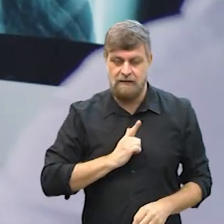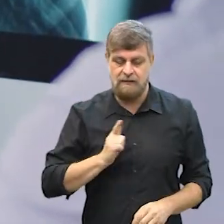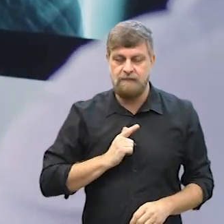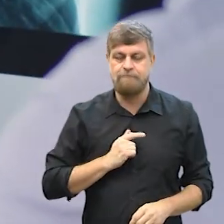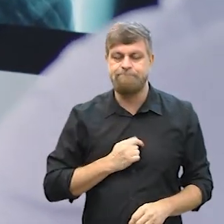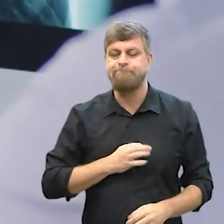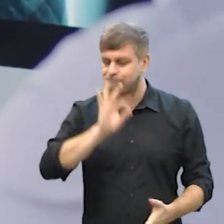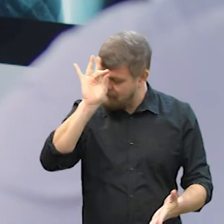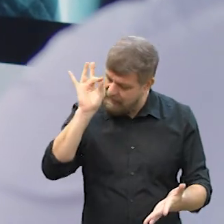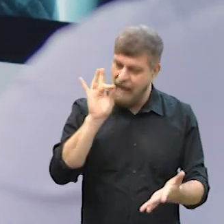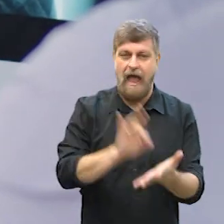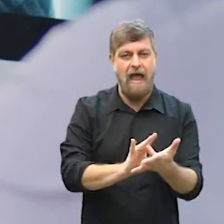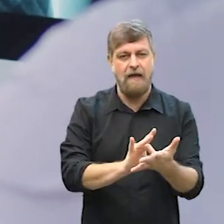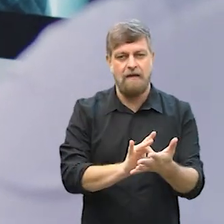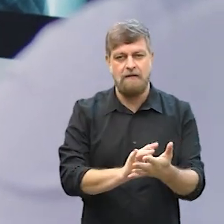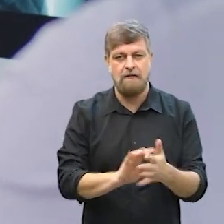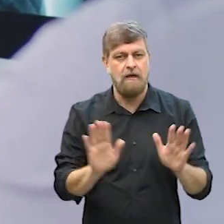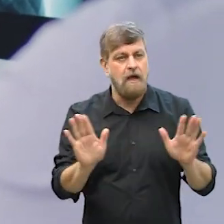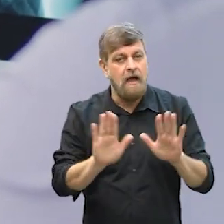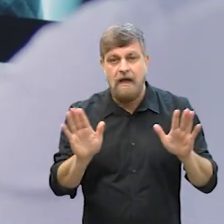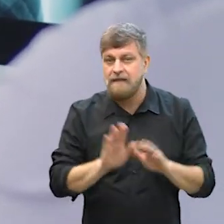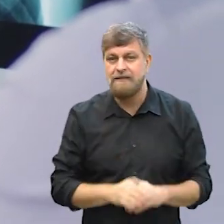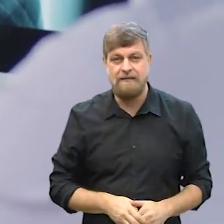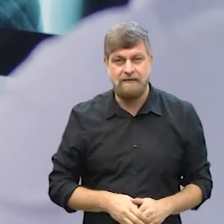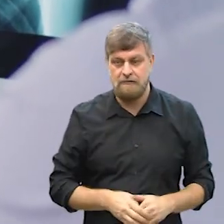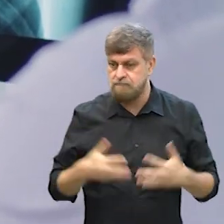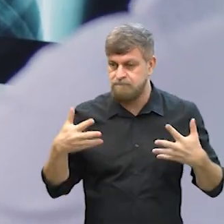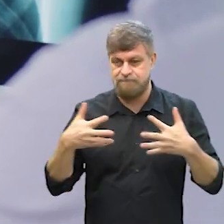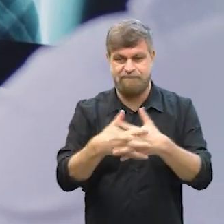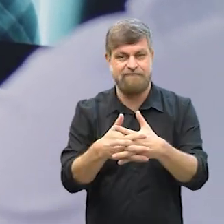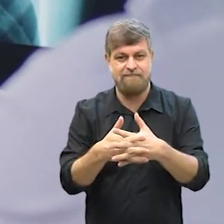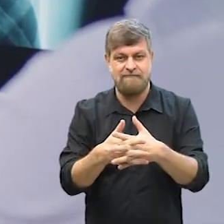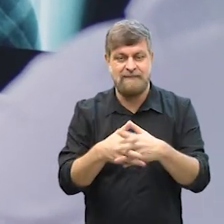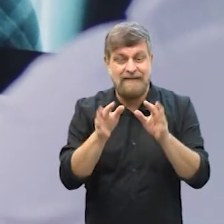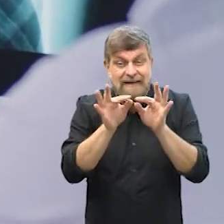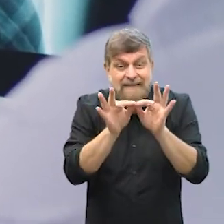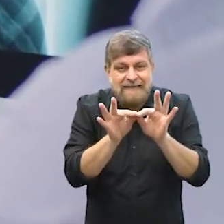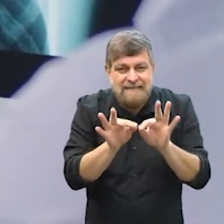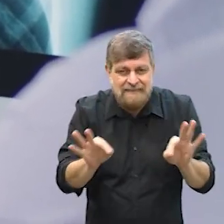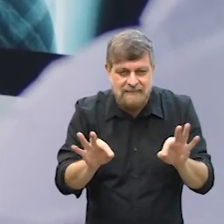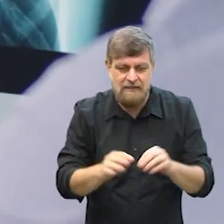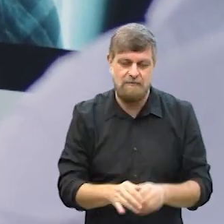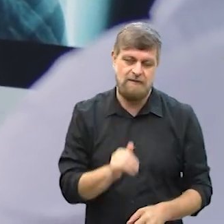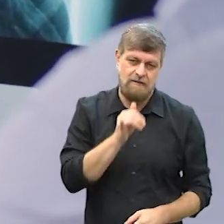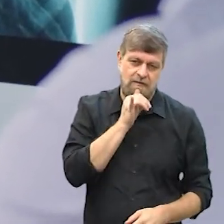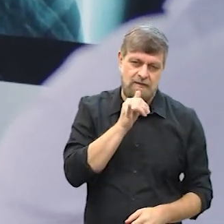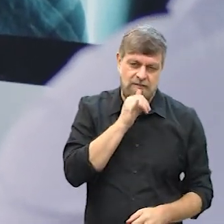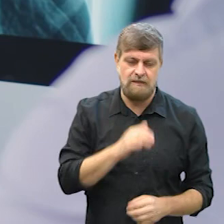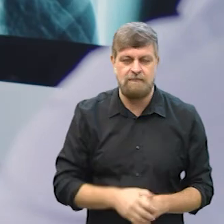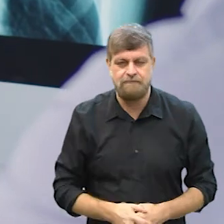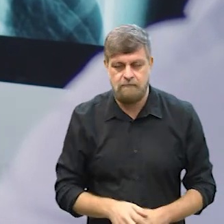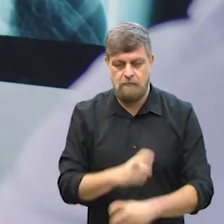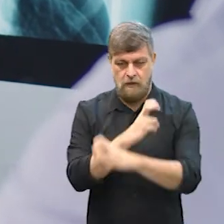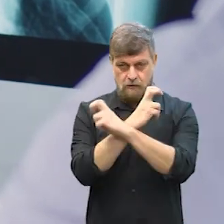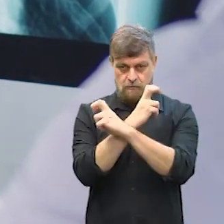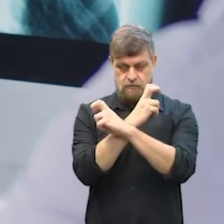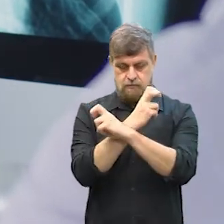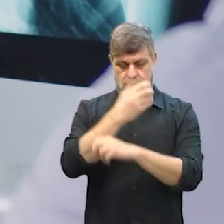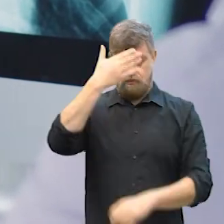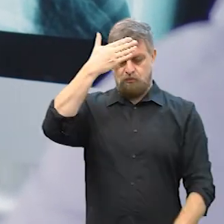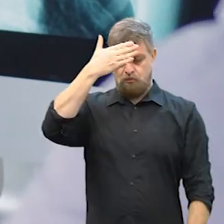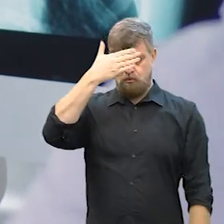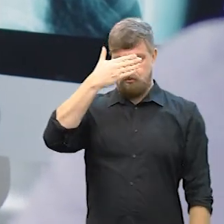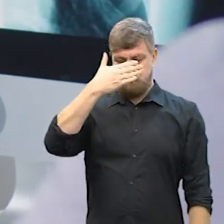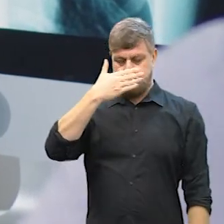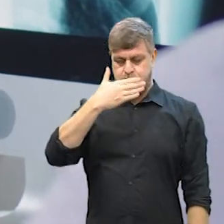finalmente fechar esse diagnóstico, não são exames complexos, são exames relativamente simples. Uma radiografia de